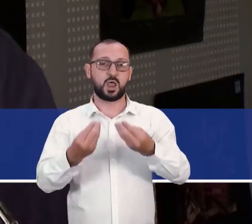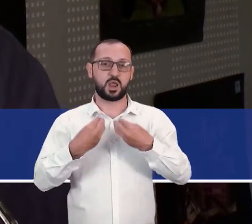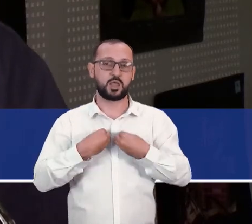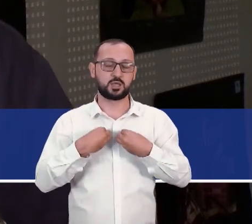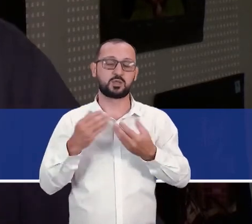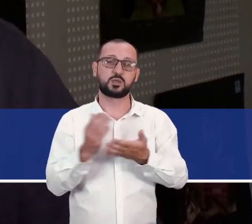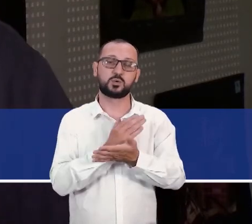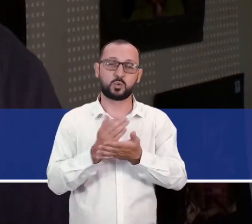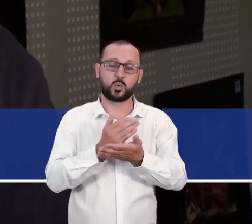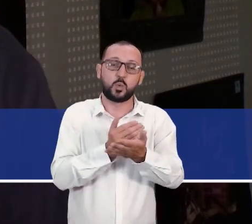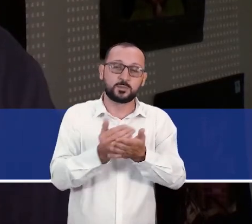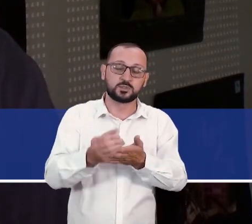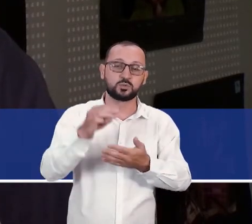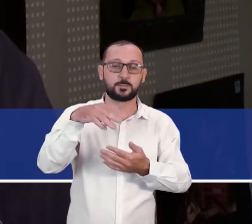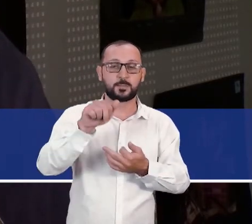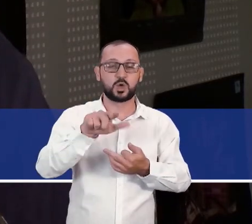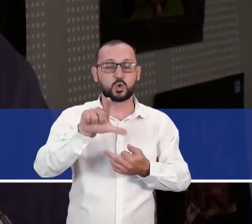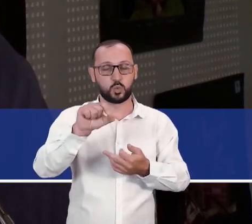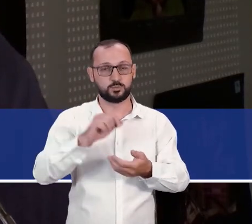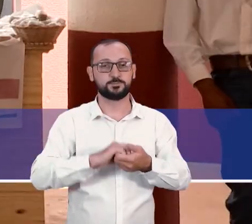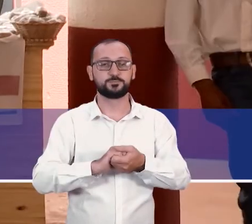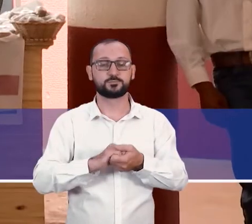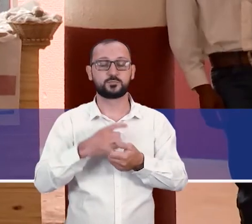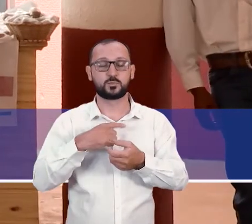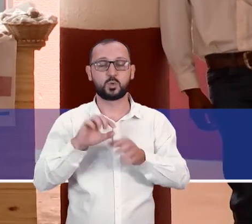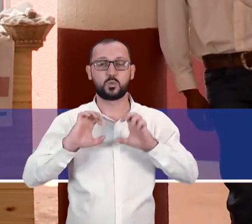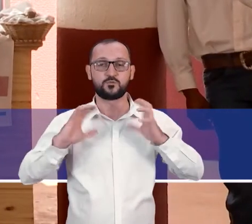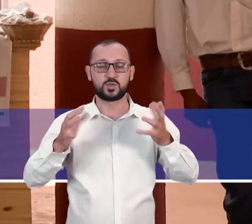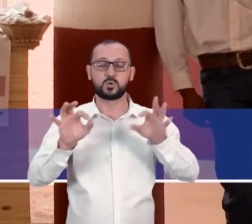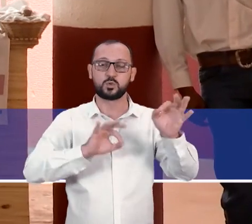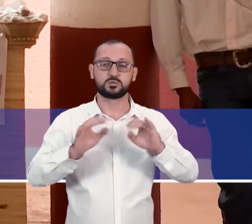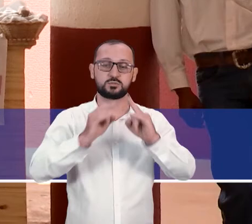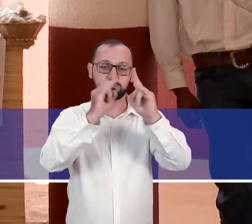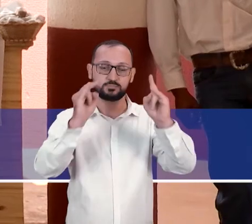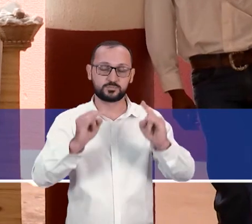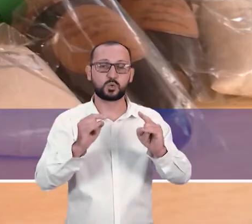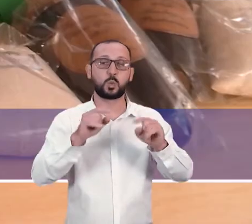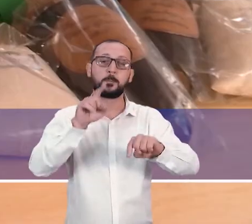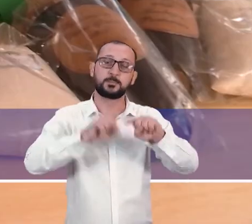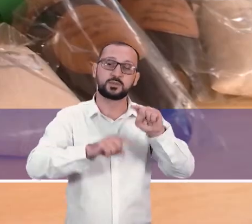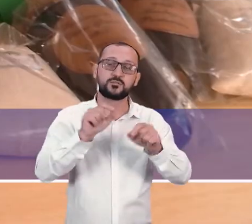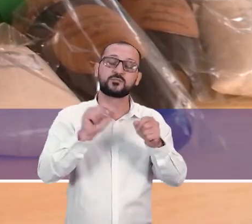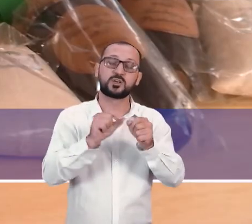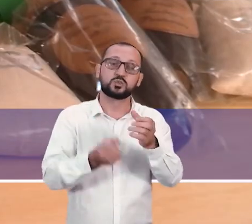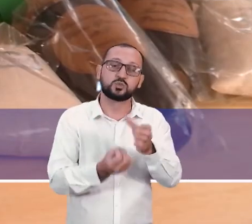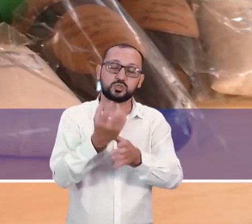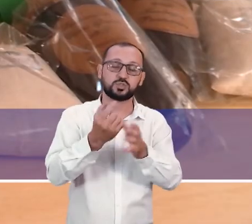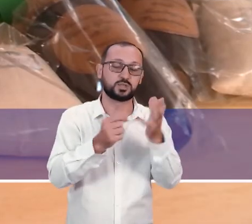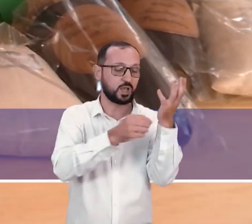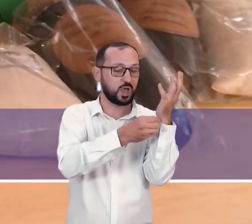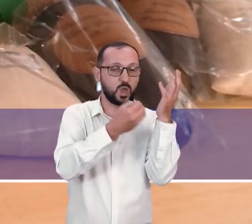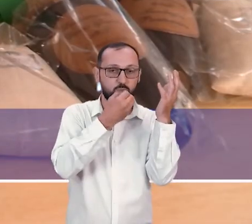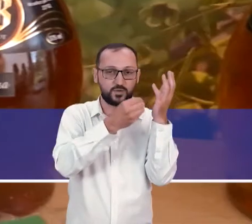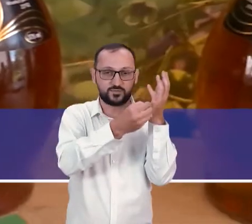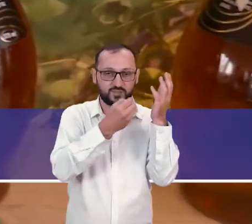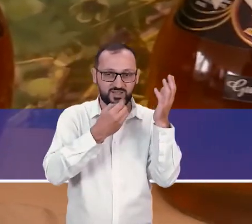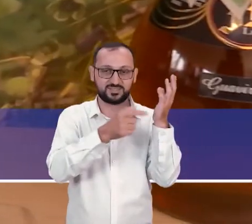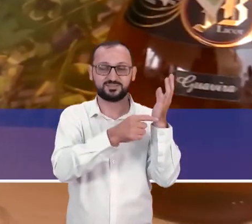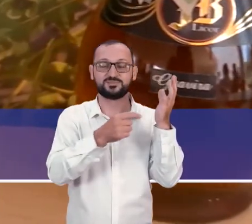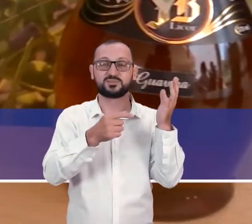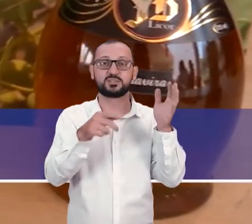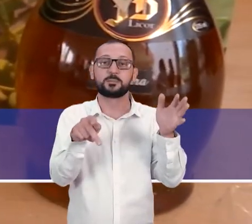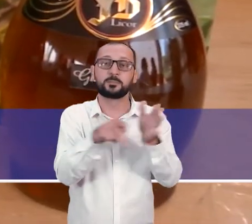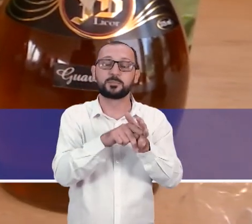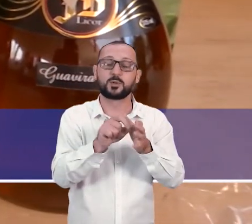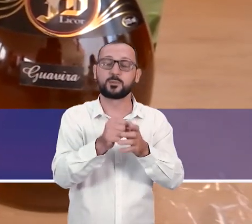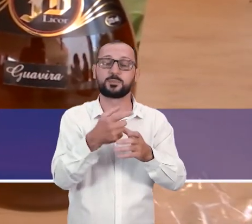renda garantida de alguma forma a partir do marolo. No evento foram montadas barracas com os produtos feitos a partir da guavira, mas o